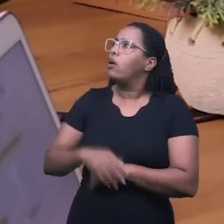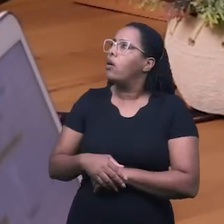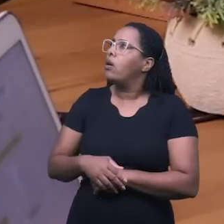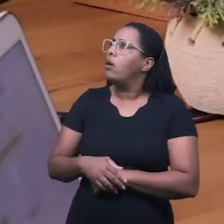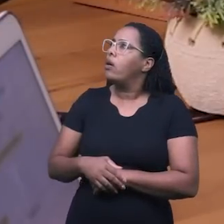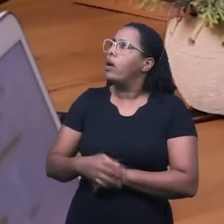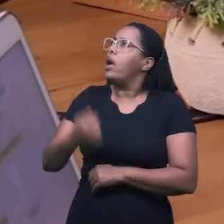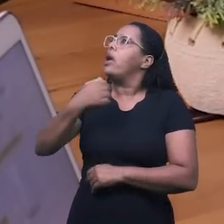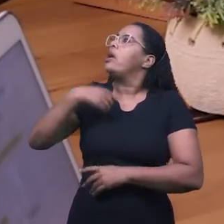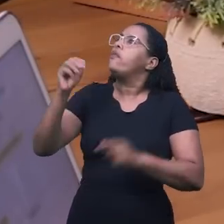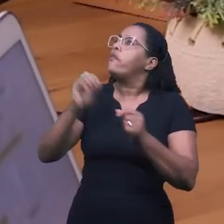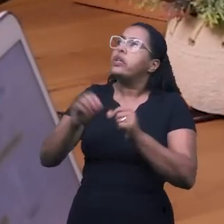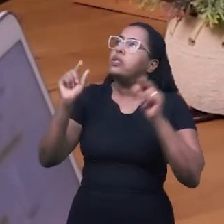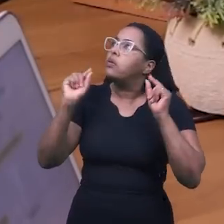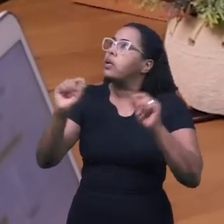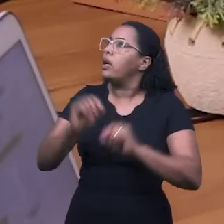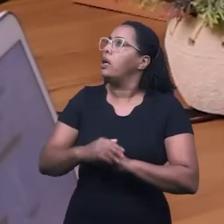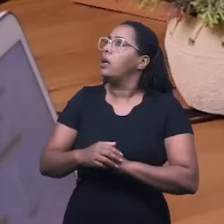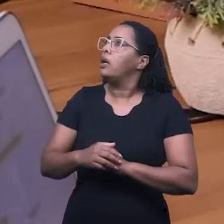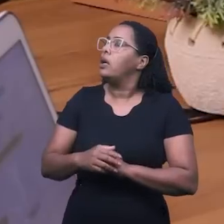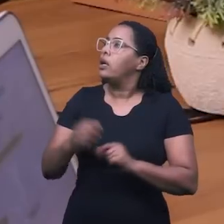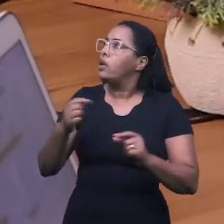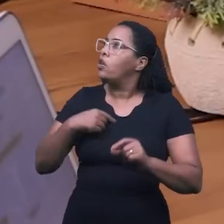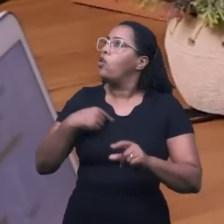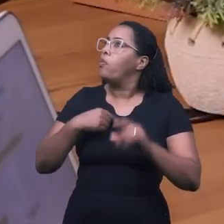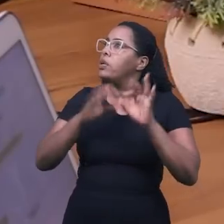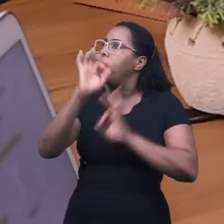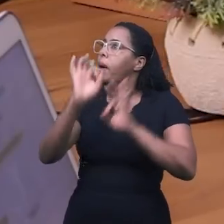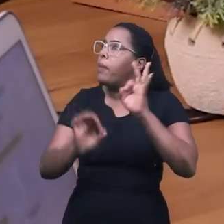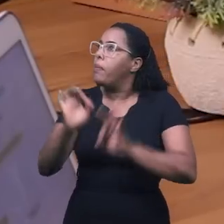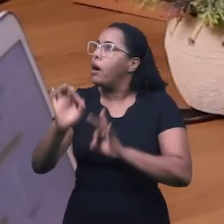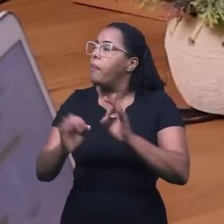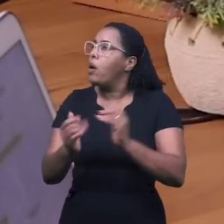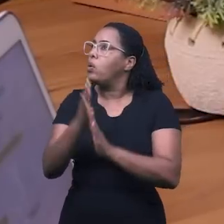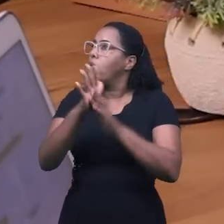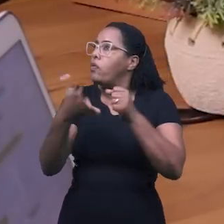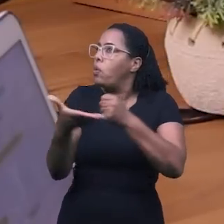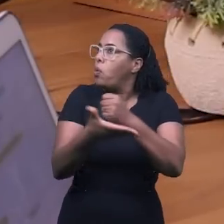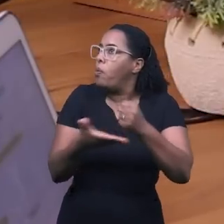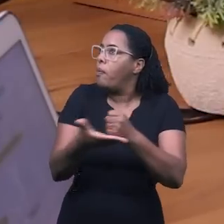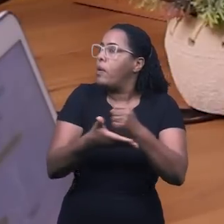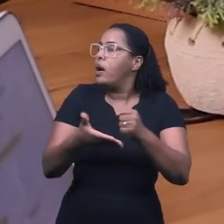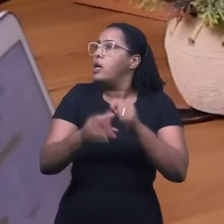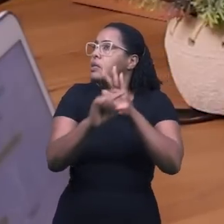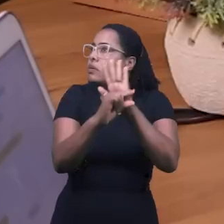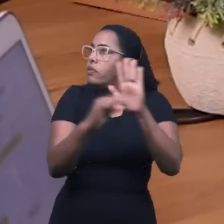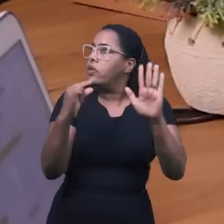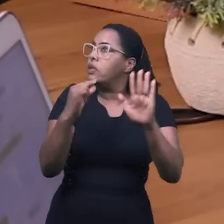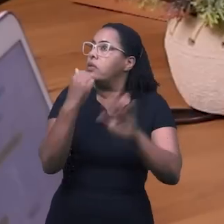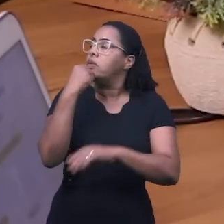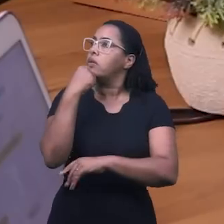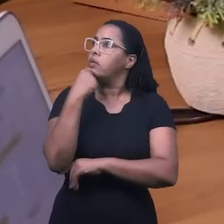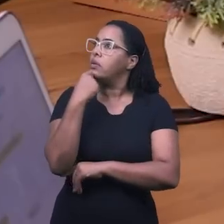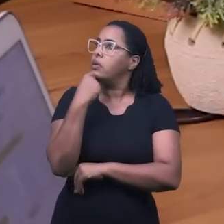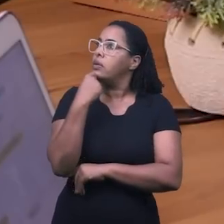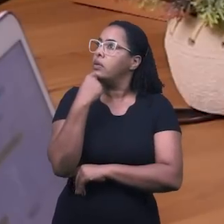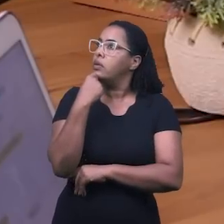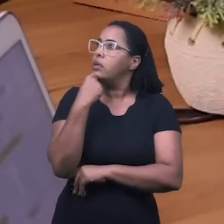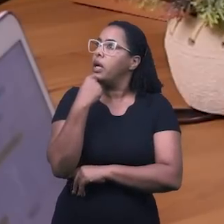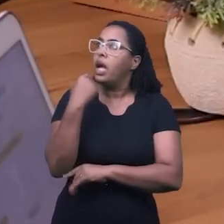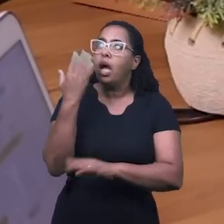Senhor, o que eu vou fazer agora? Eu tenho que construir o louvor em cima desse